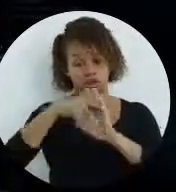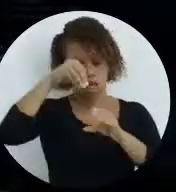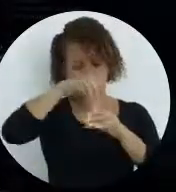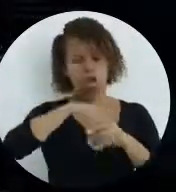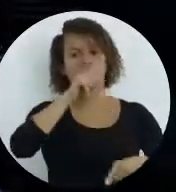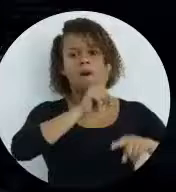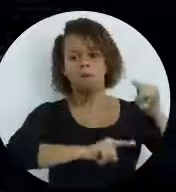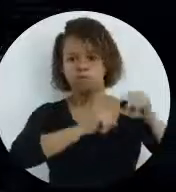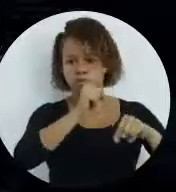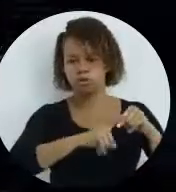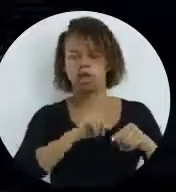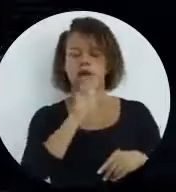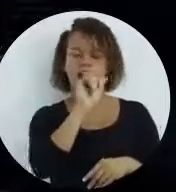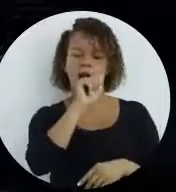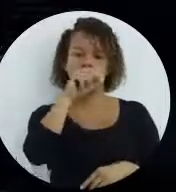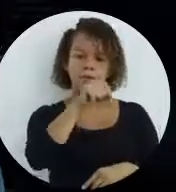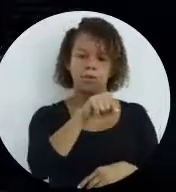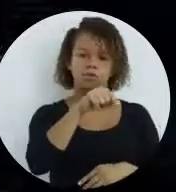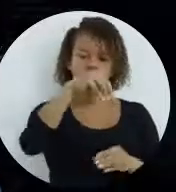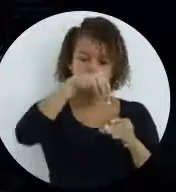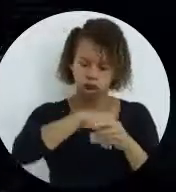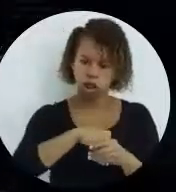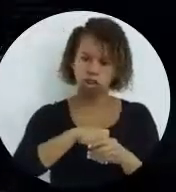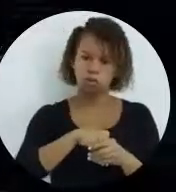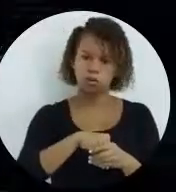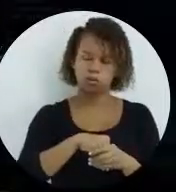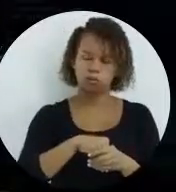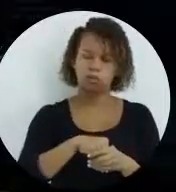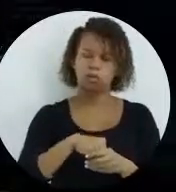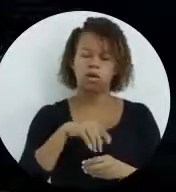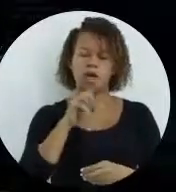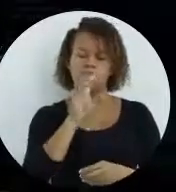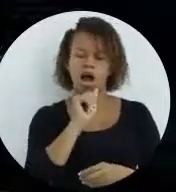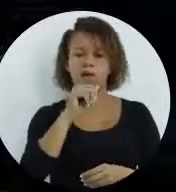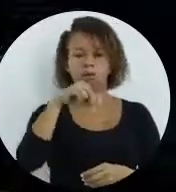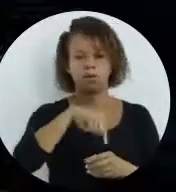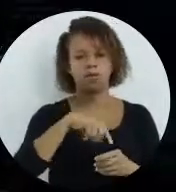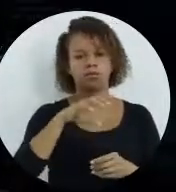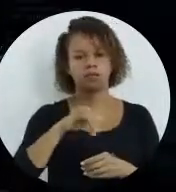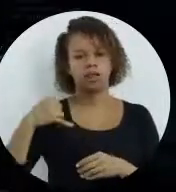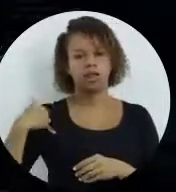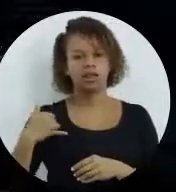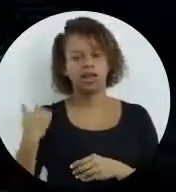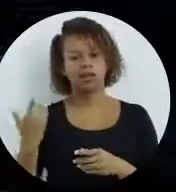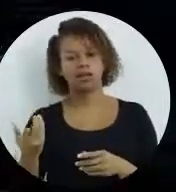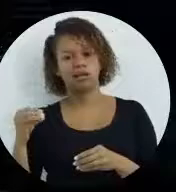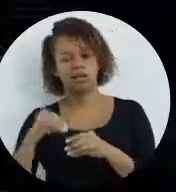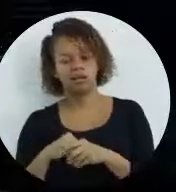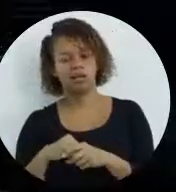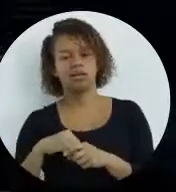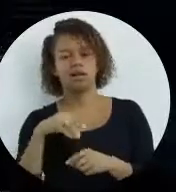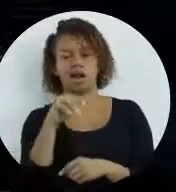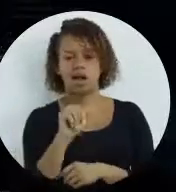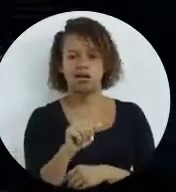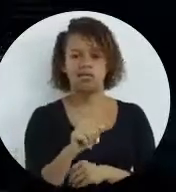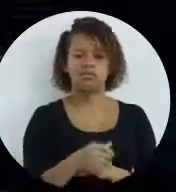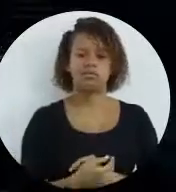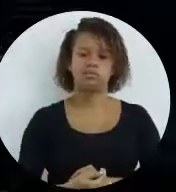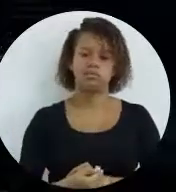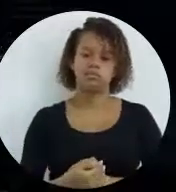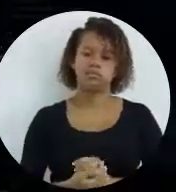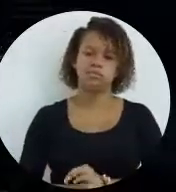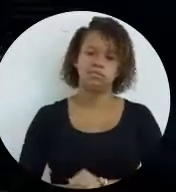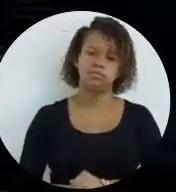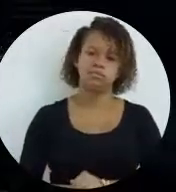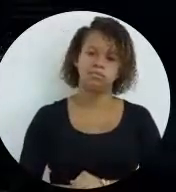do objeto. A ponto. Ponto significa dentro de. Então, A ponto, idade dentro de A.